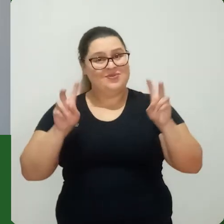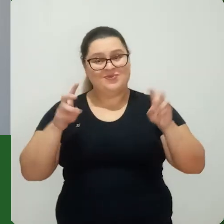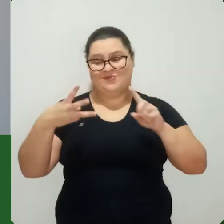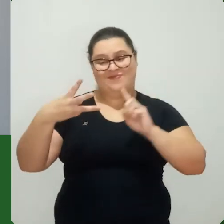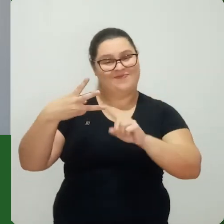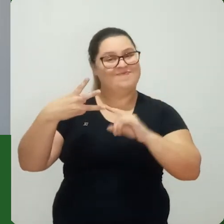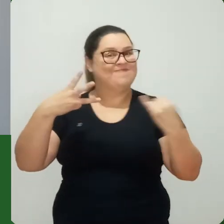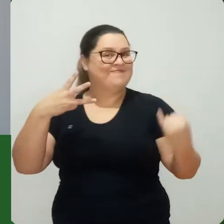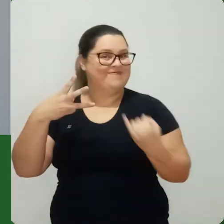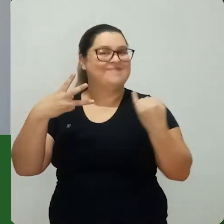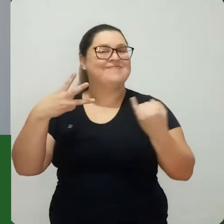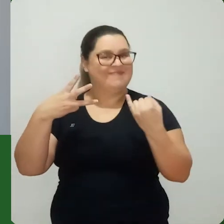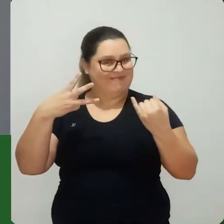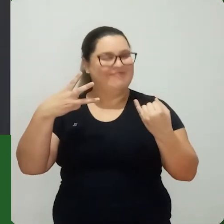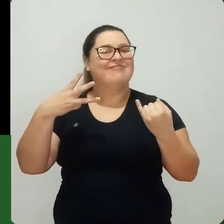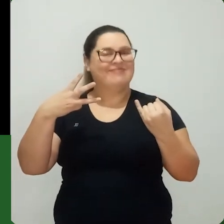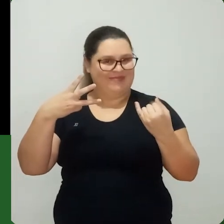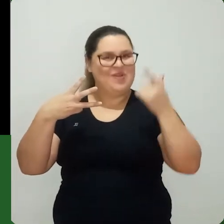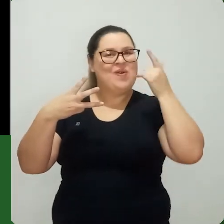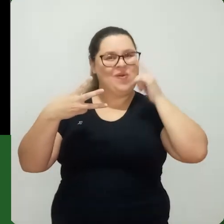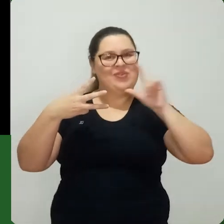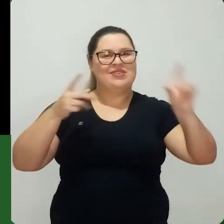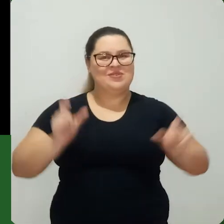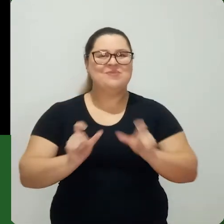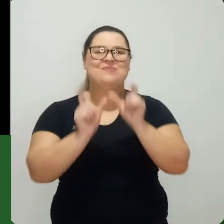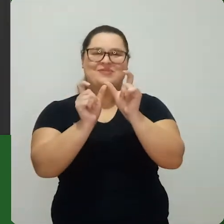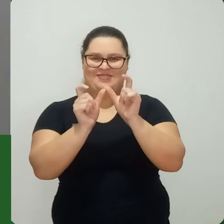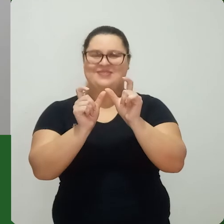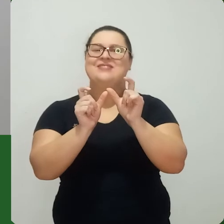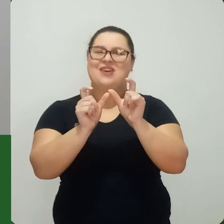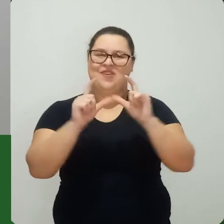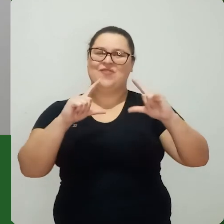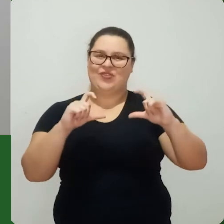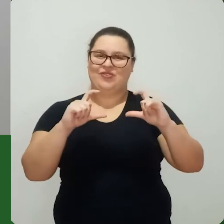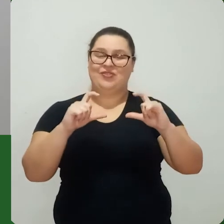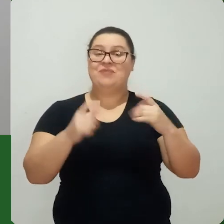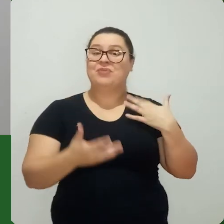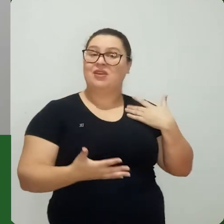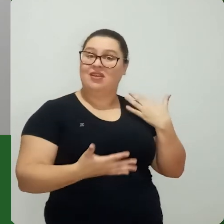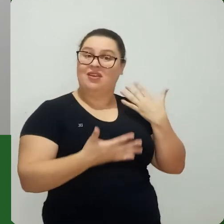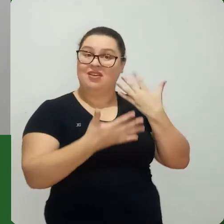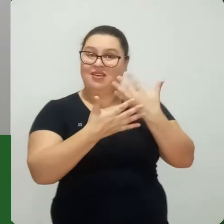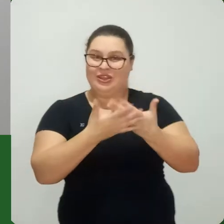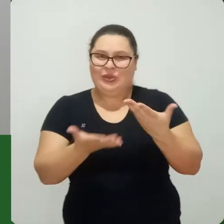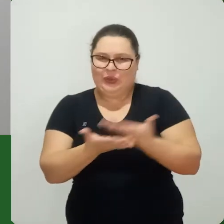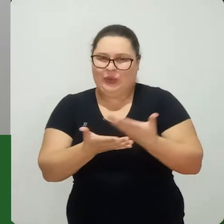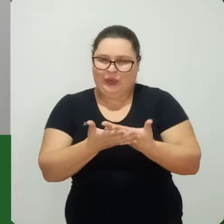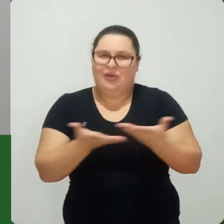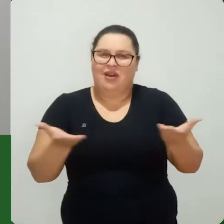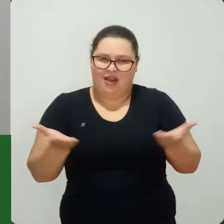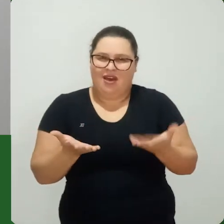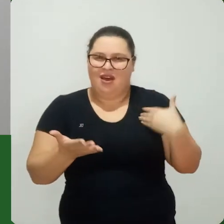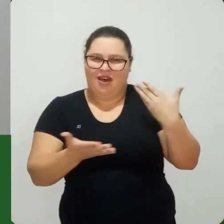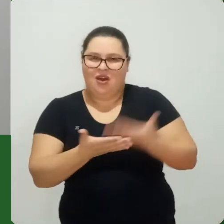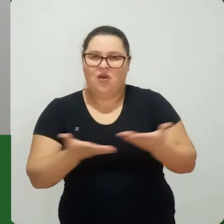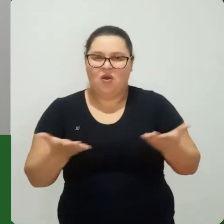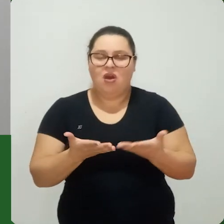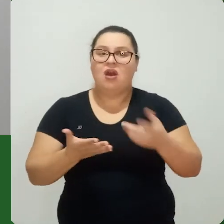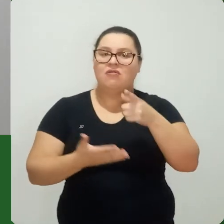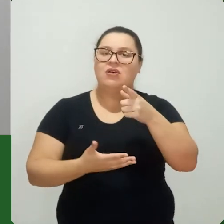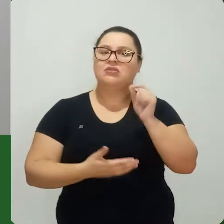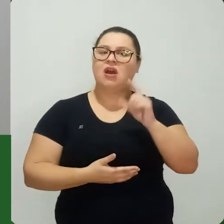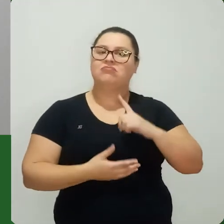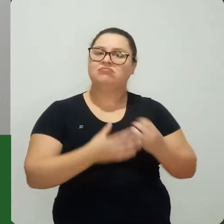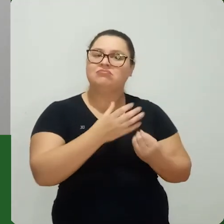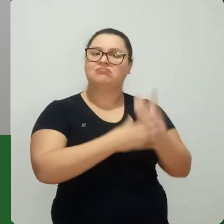vai ser totalmente relevante para a composição da fotografia. Tudo que a gente viu até agora diz respeito à criação da imagem, ou seja,